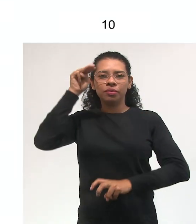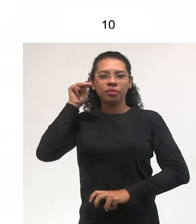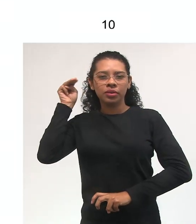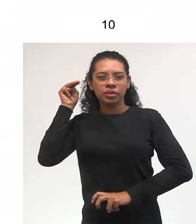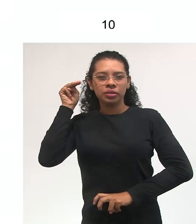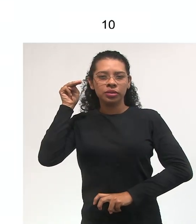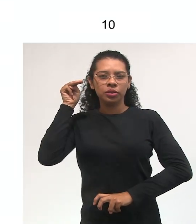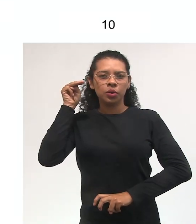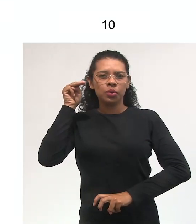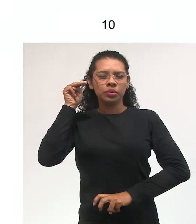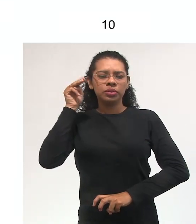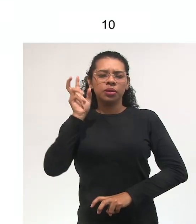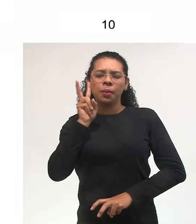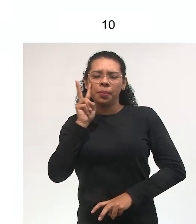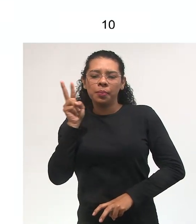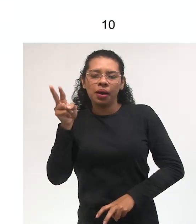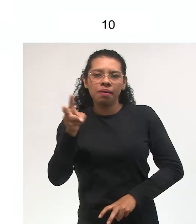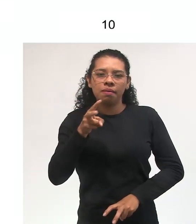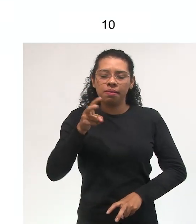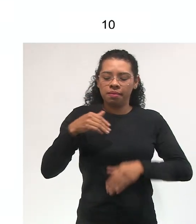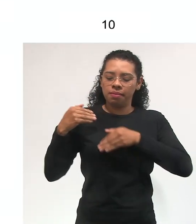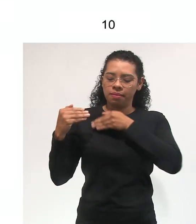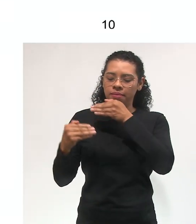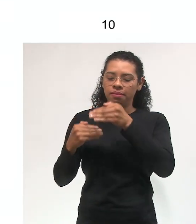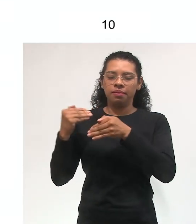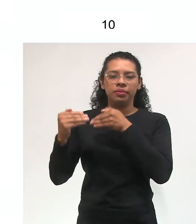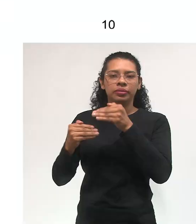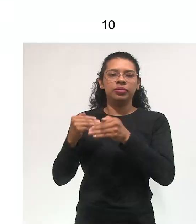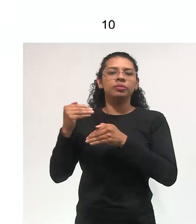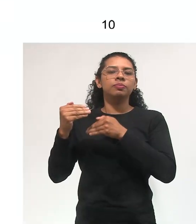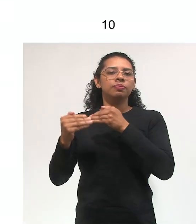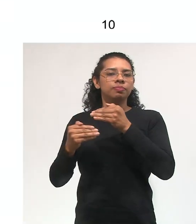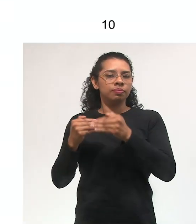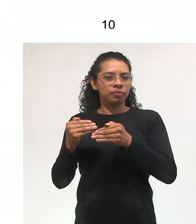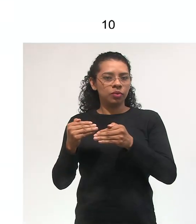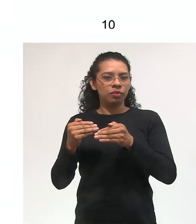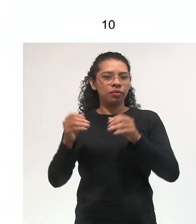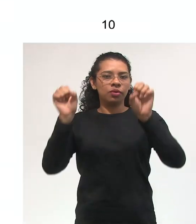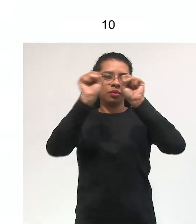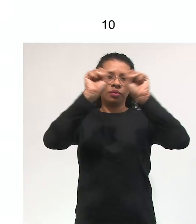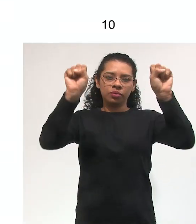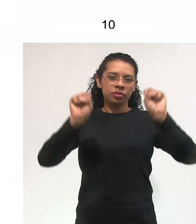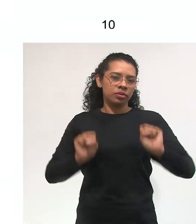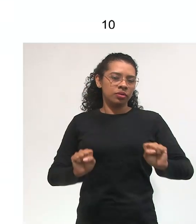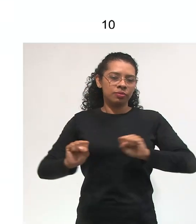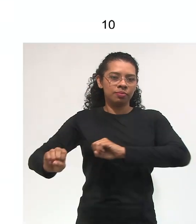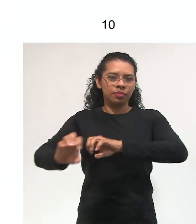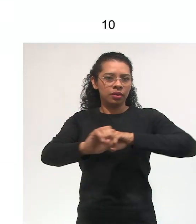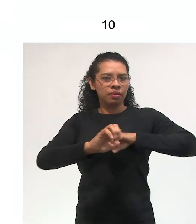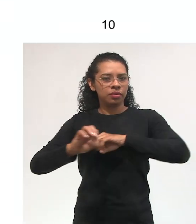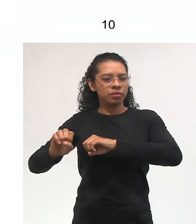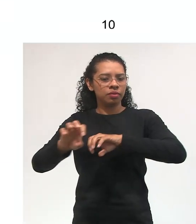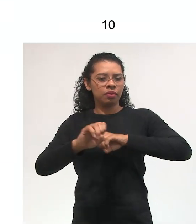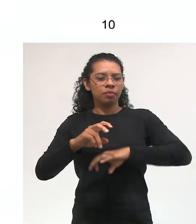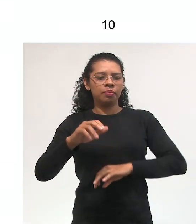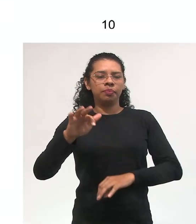eles encontraram ali em desenvolvimento, né, no sistema educacional